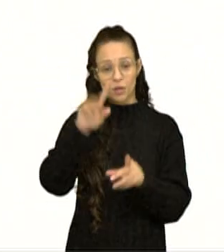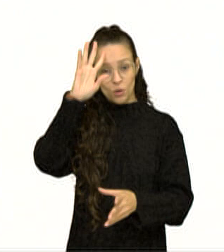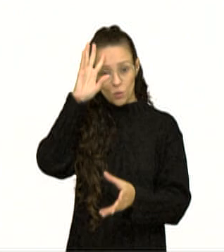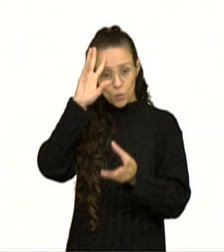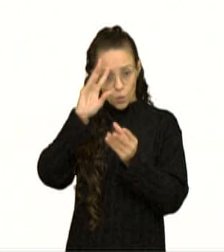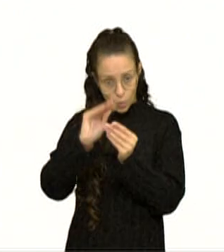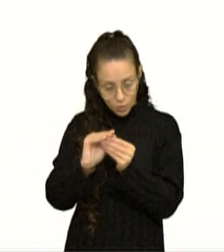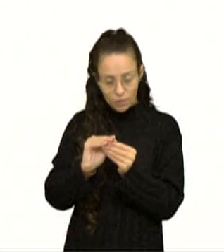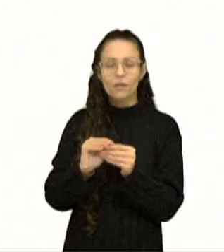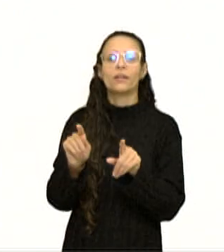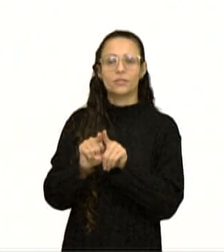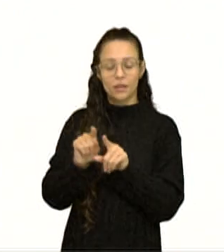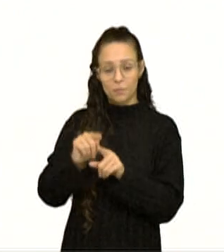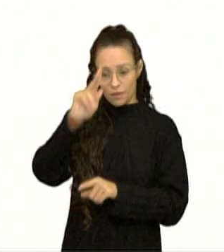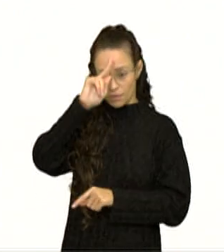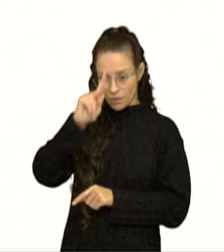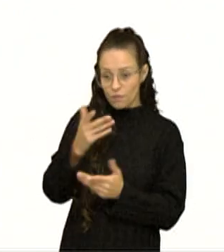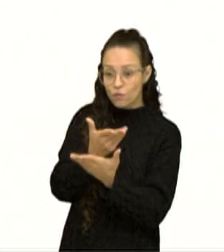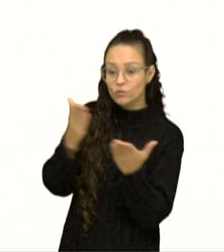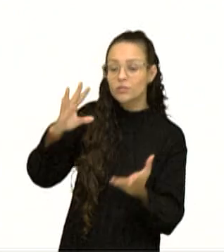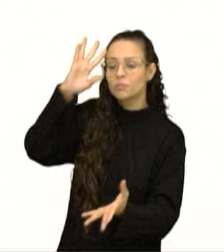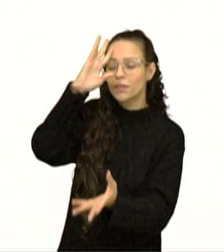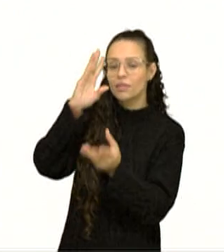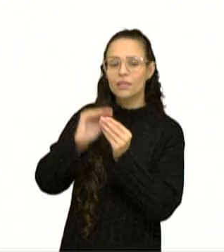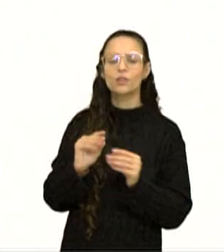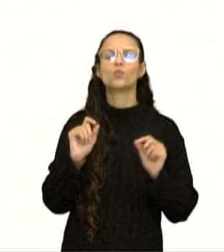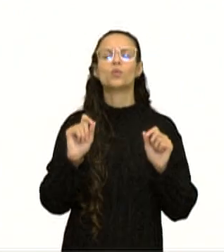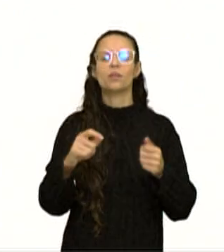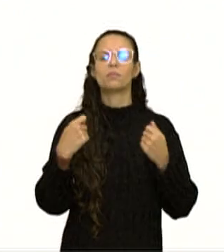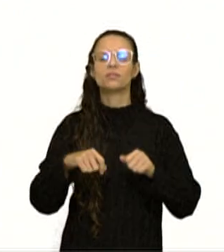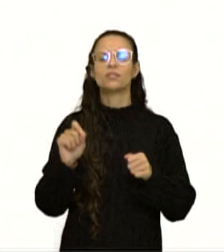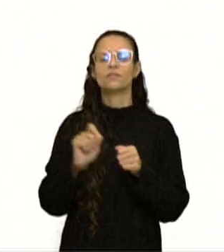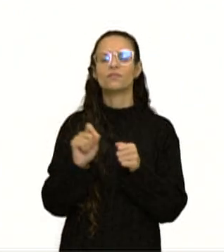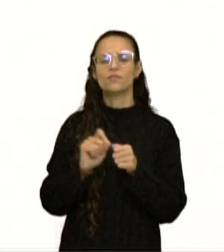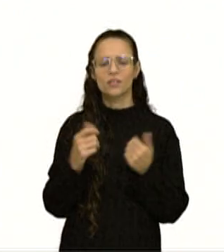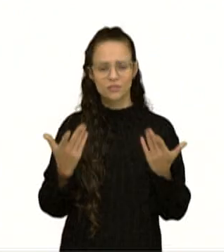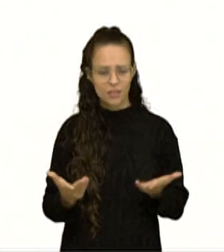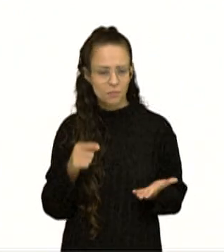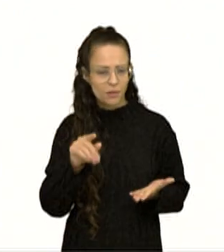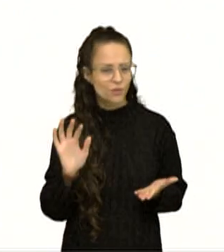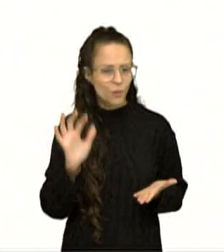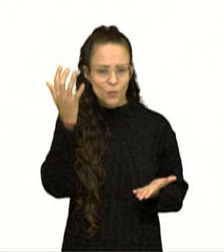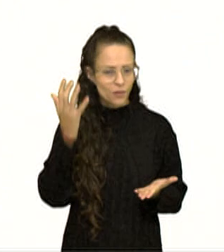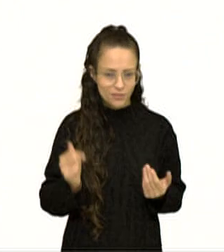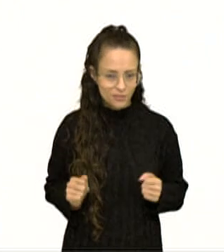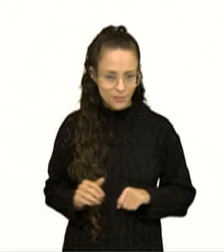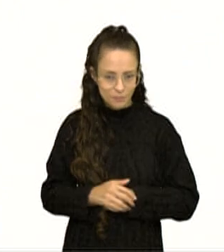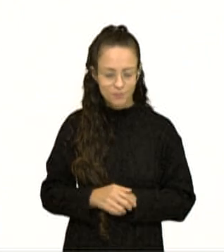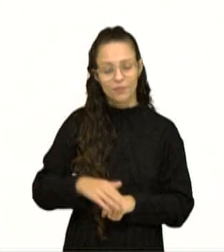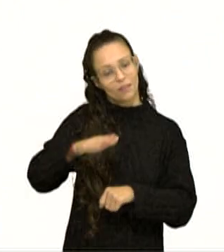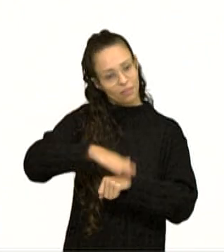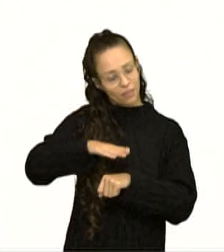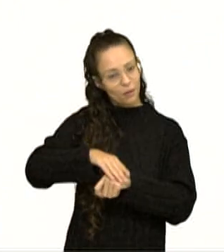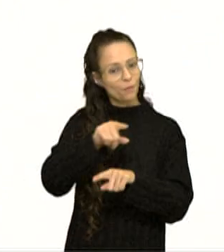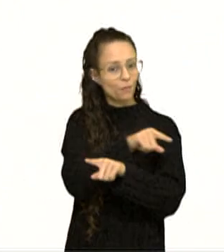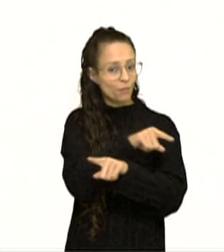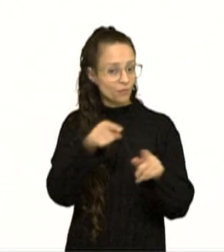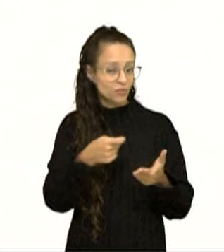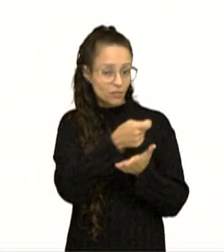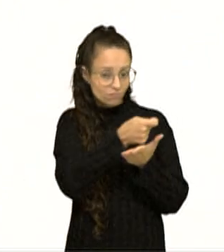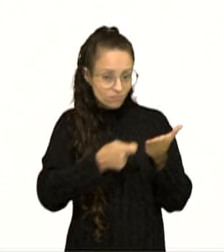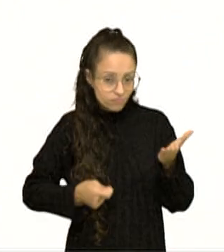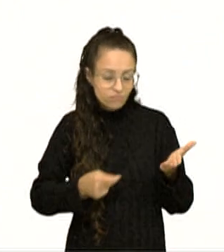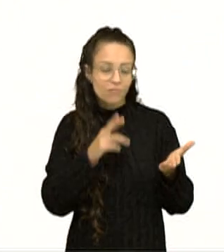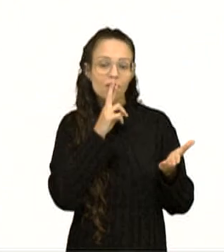ser compreendido na adolescência. O que é preciso ser feito, então, para que isso aconteça? Então, vou dar um tempinho para você elaborar